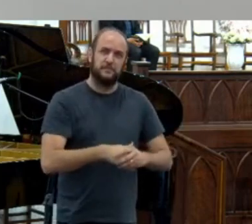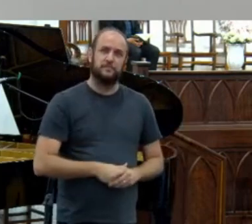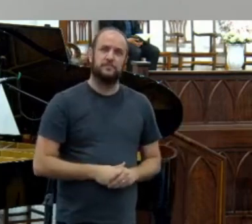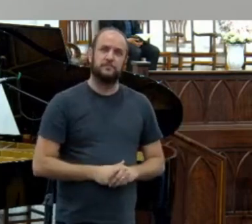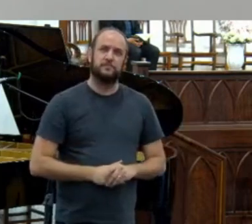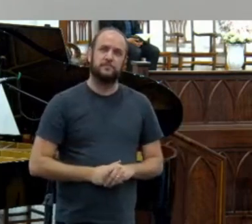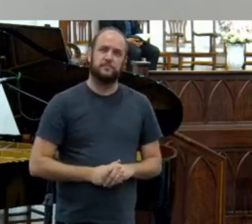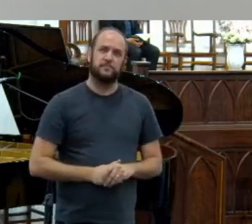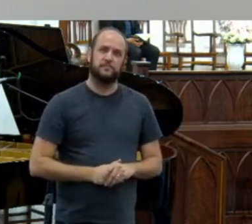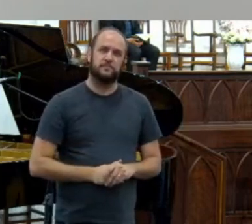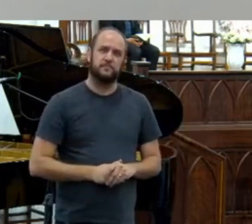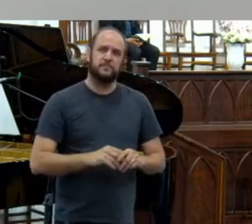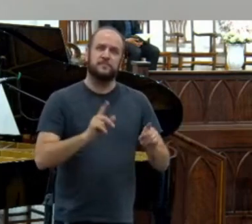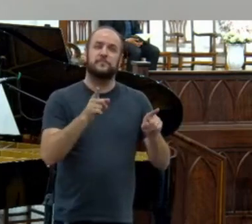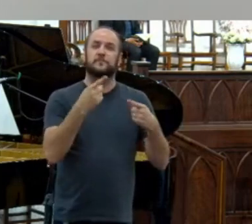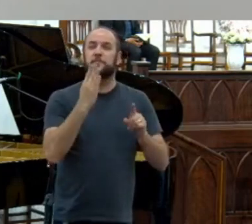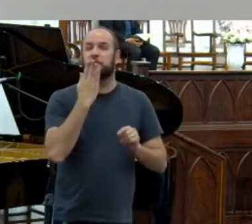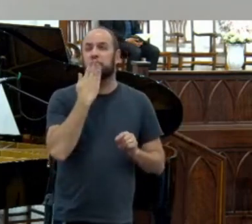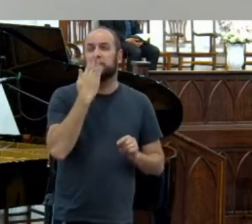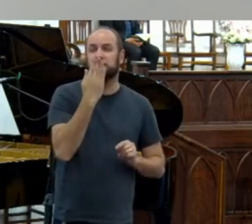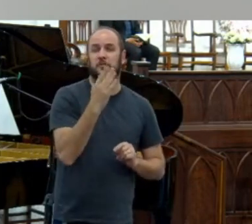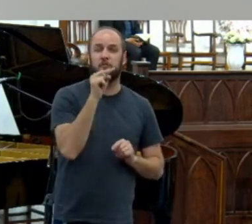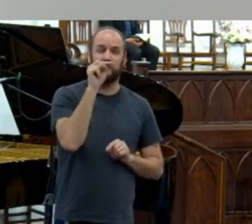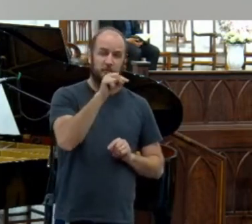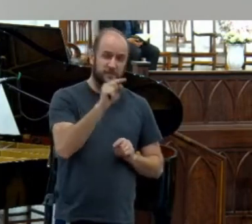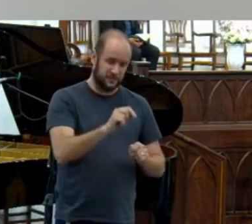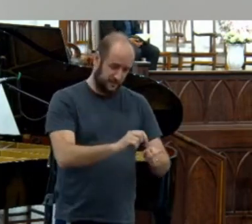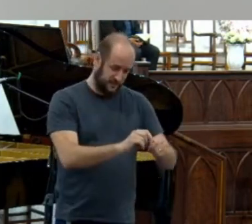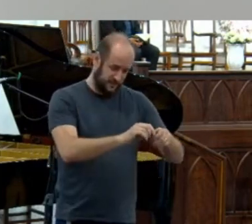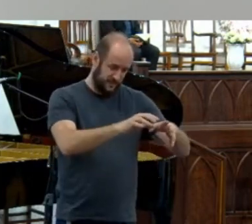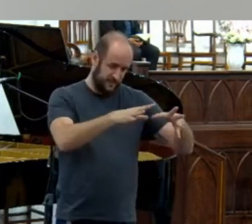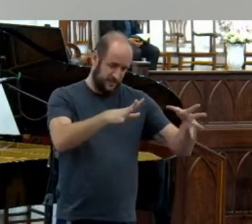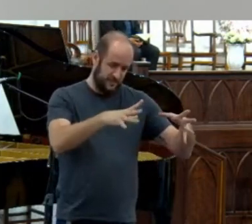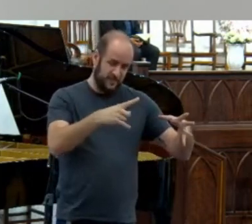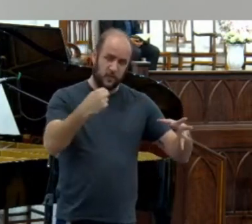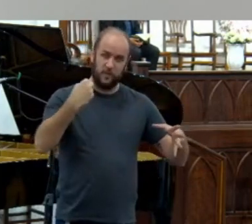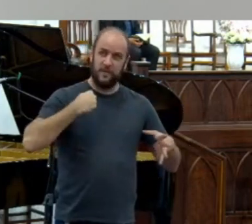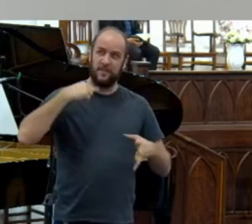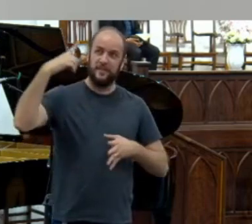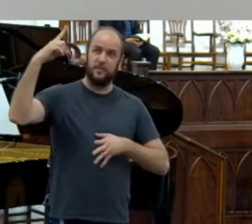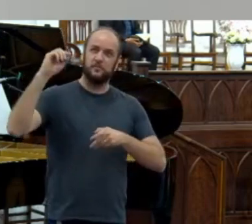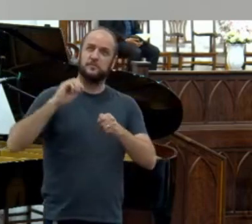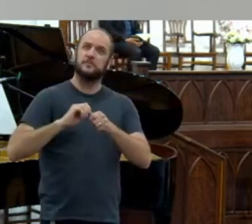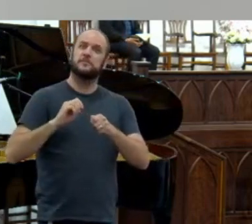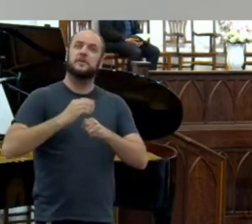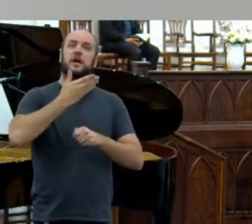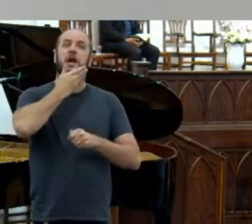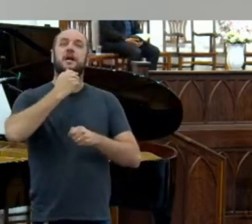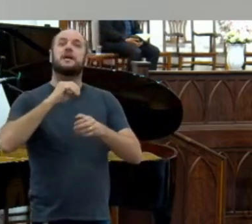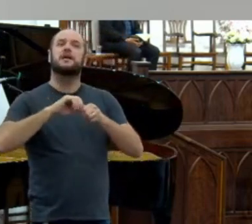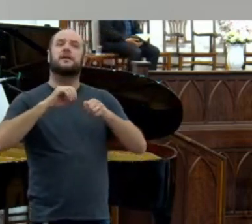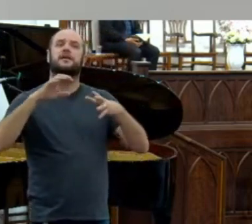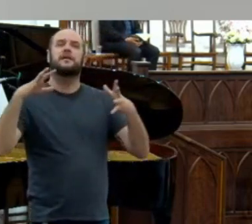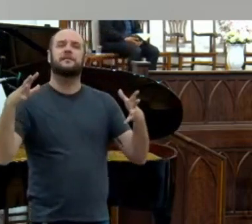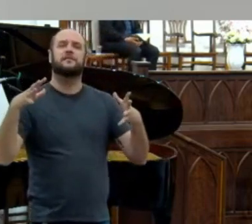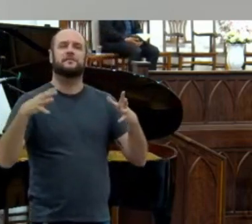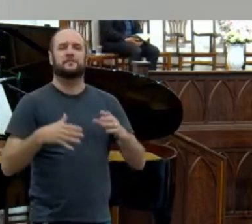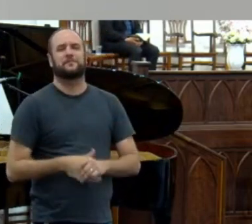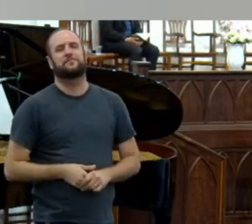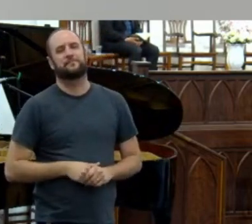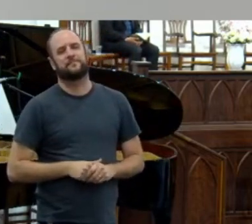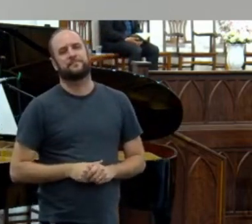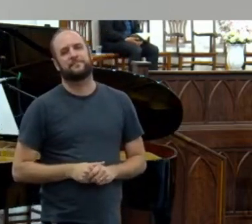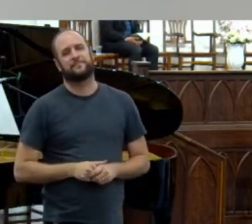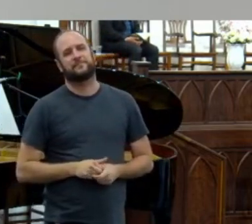Ia pedir para cantar assim, mas esqueci. Tu és feitura, eu sou o autor.